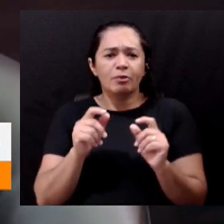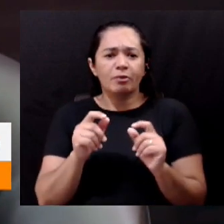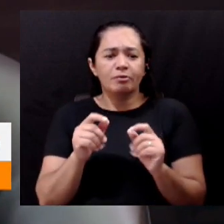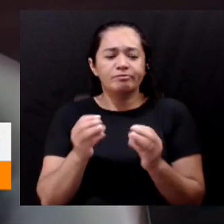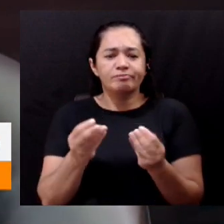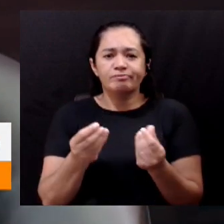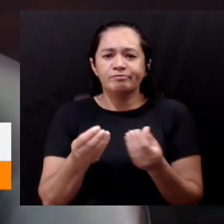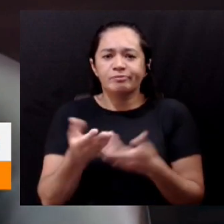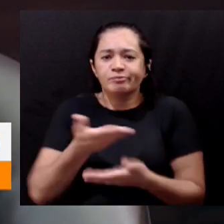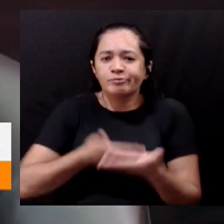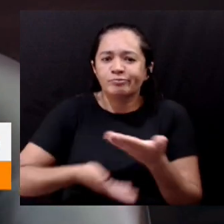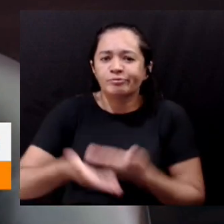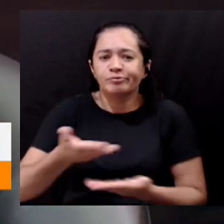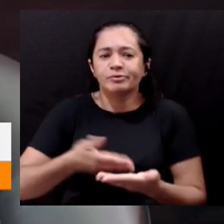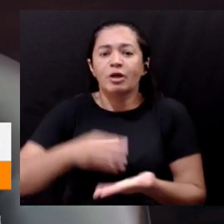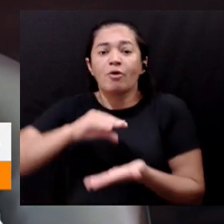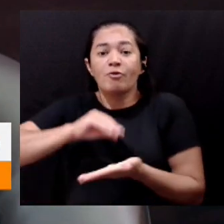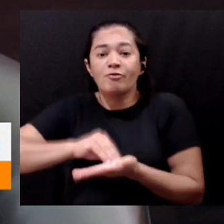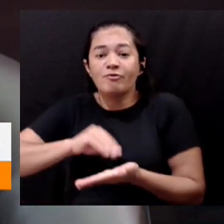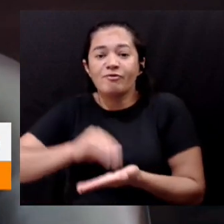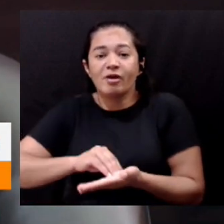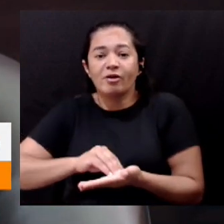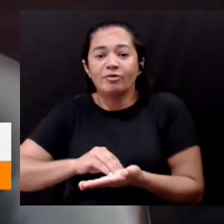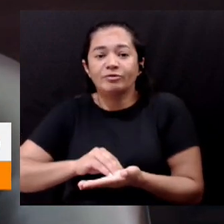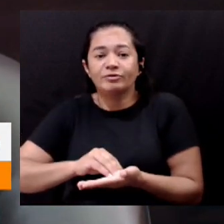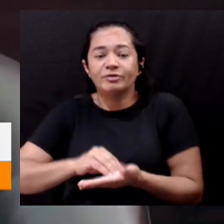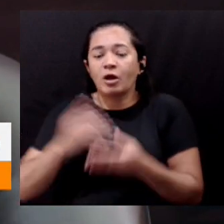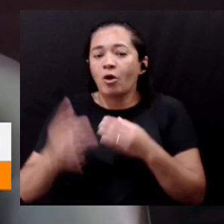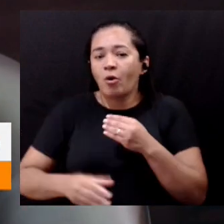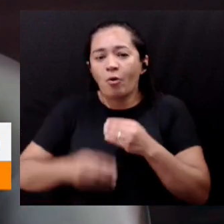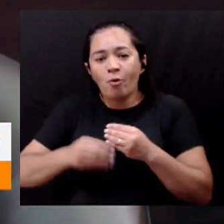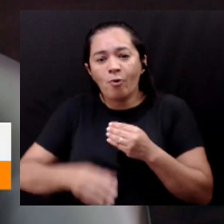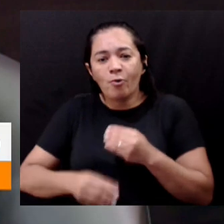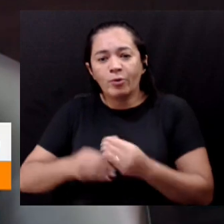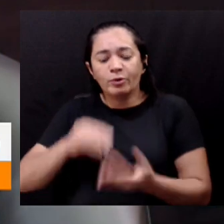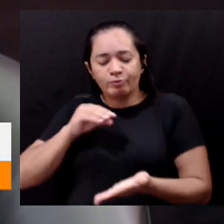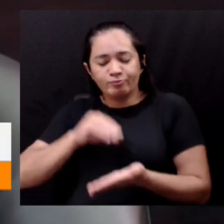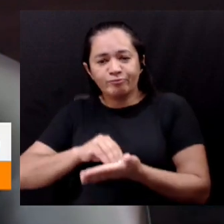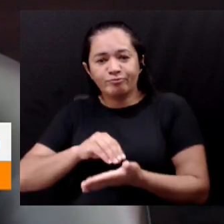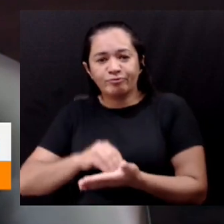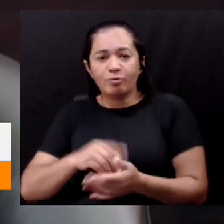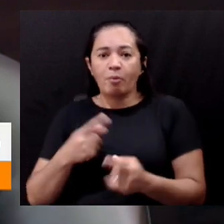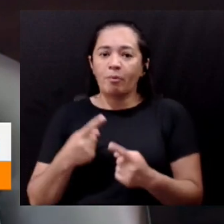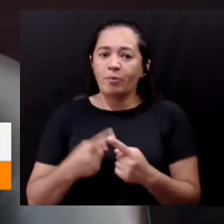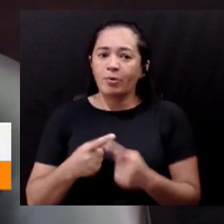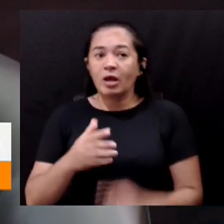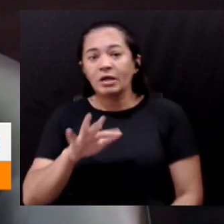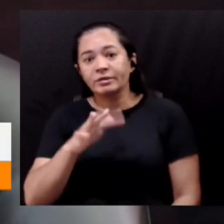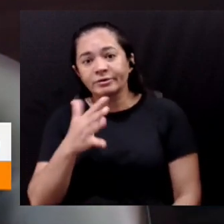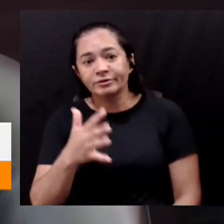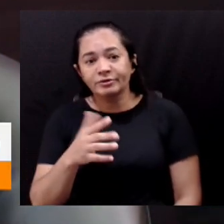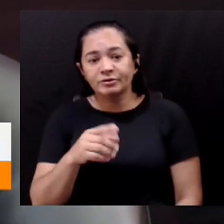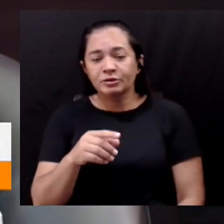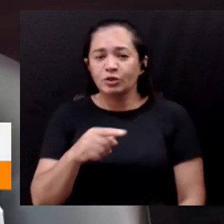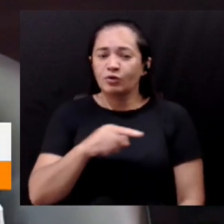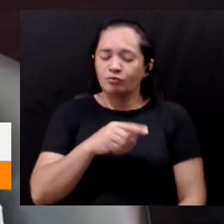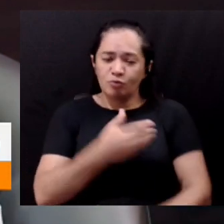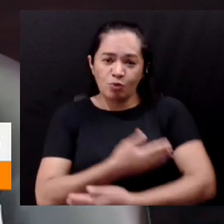está faltando a nós, compensar aquilo que uma vez, quando bebê, quando